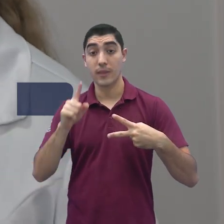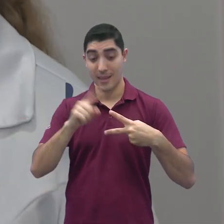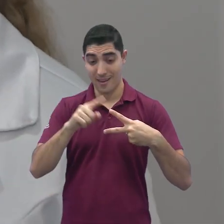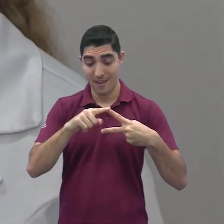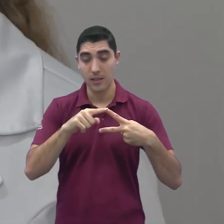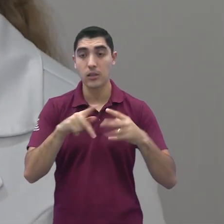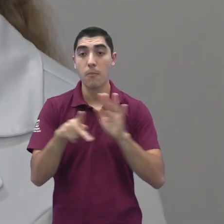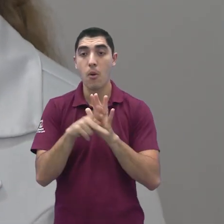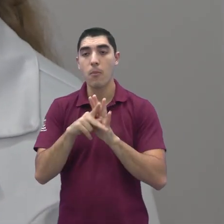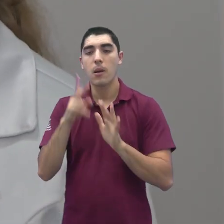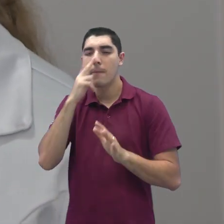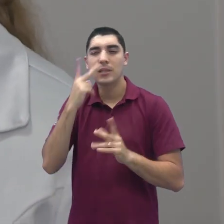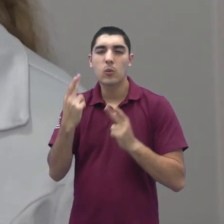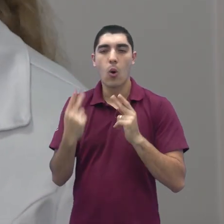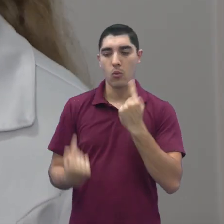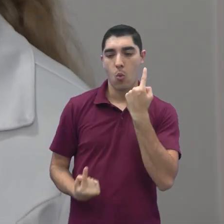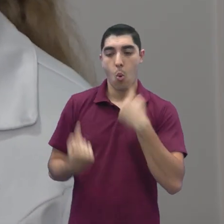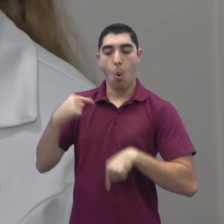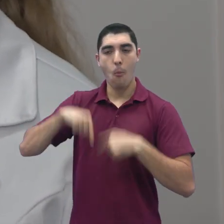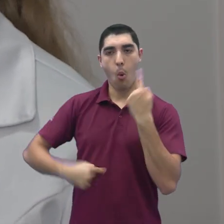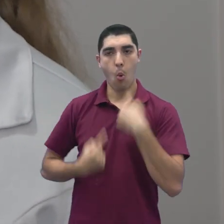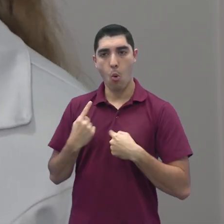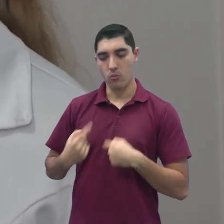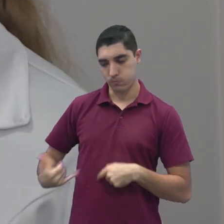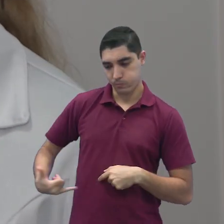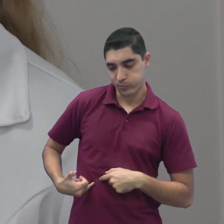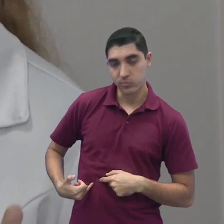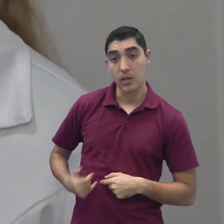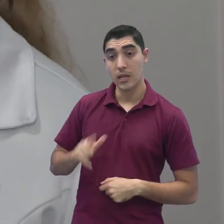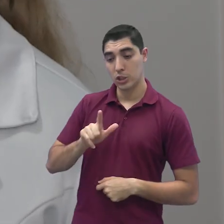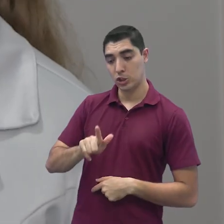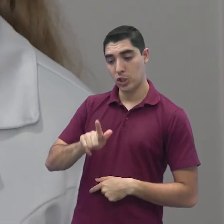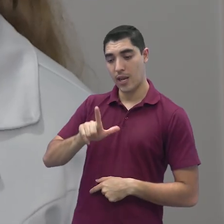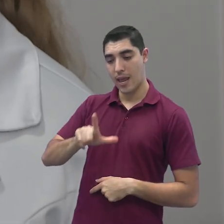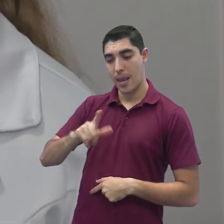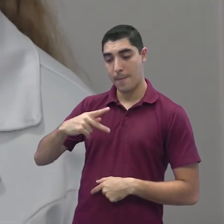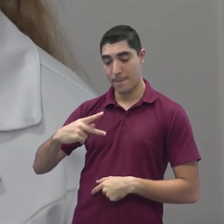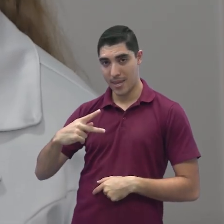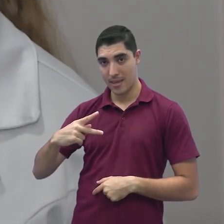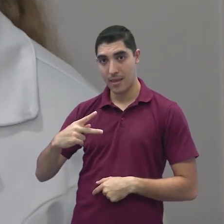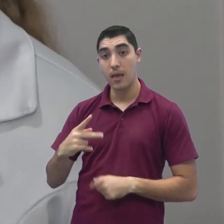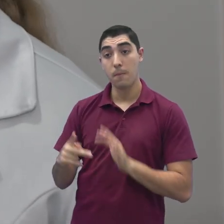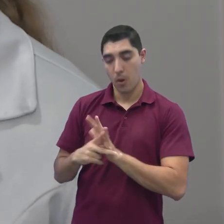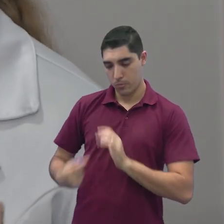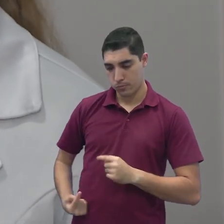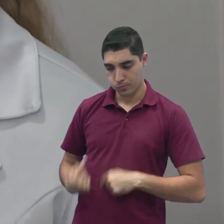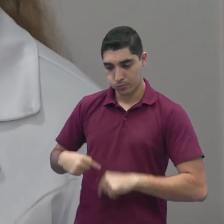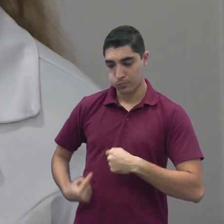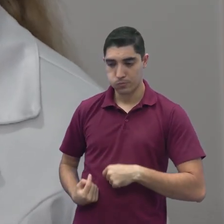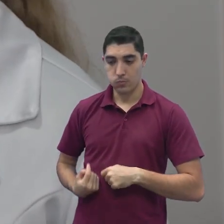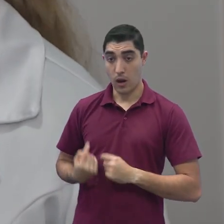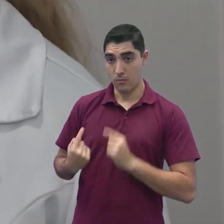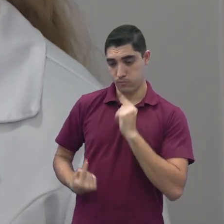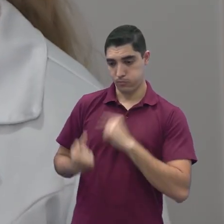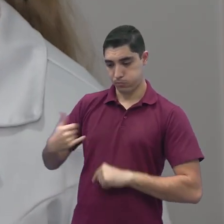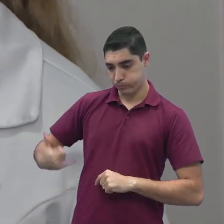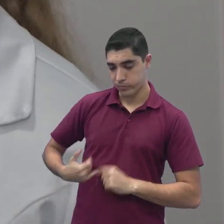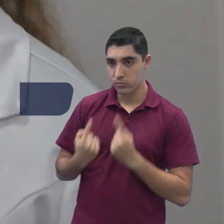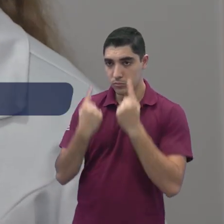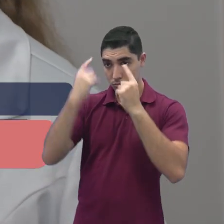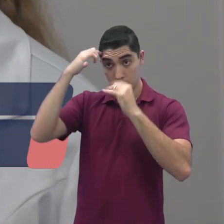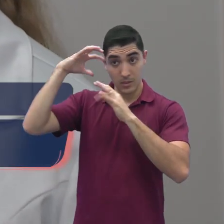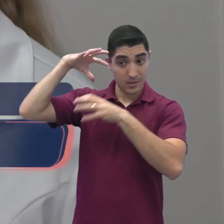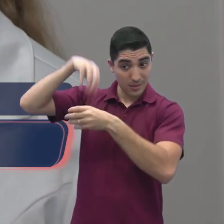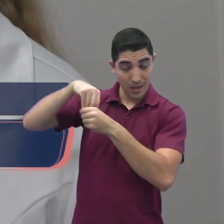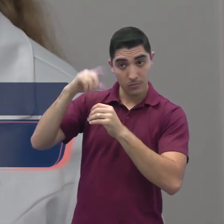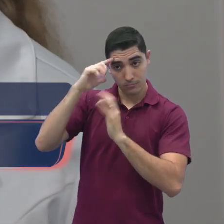A semaglutida é um análogo de um hormônio que a gente já secreta toda vez que a gente come, o GLP, que dá saciedade no cérebro